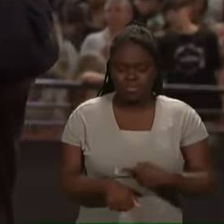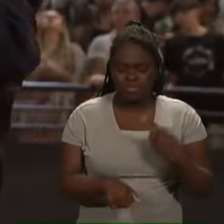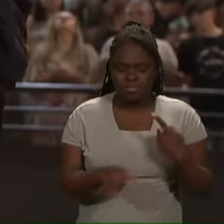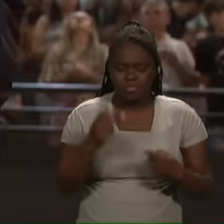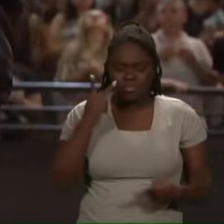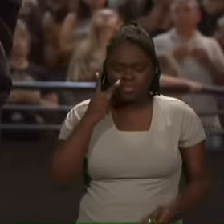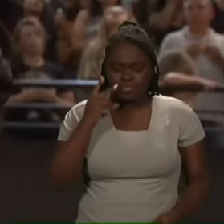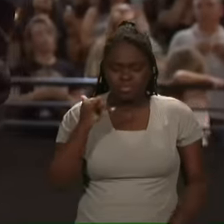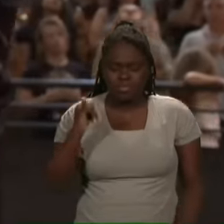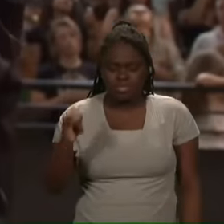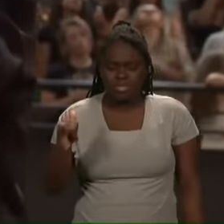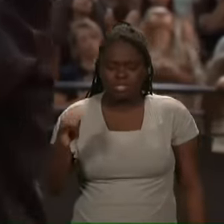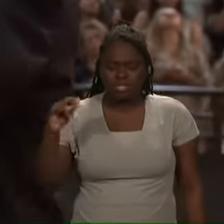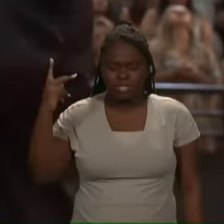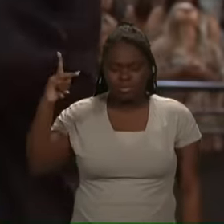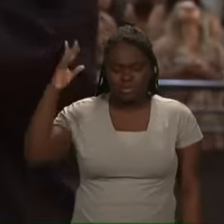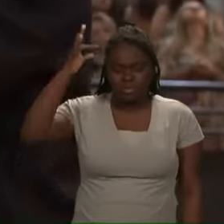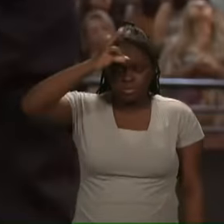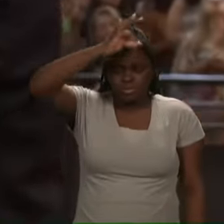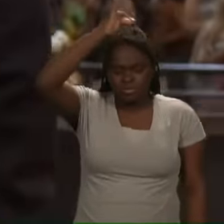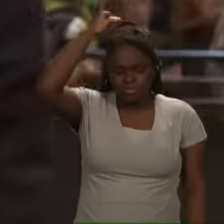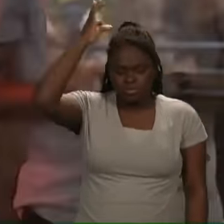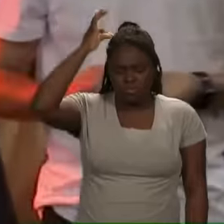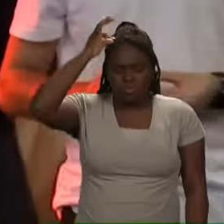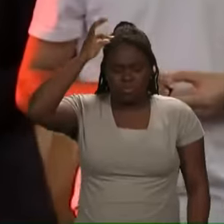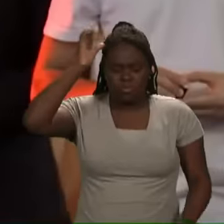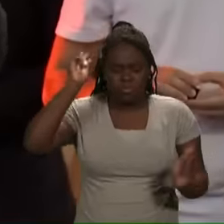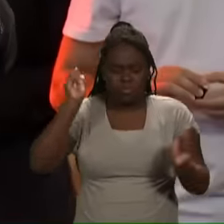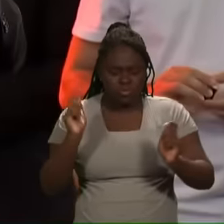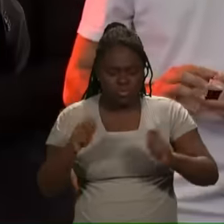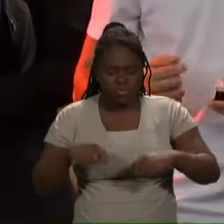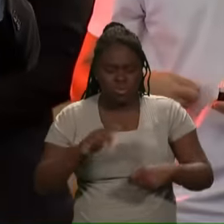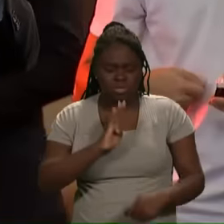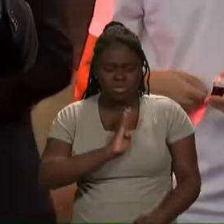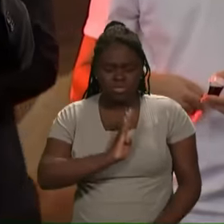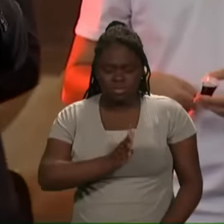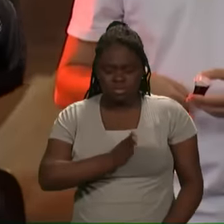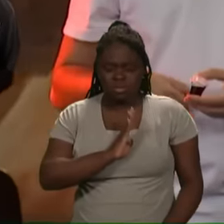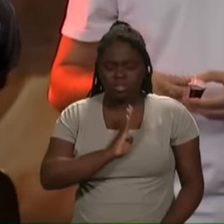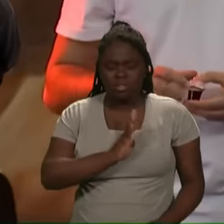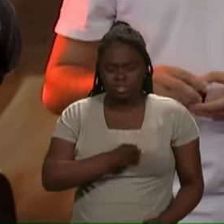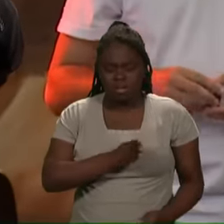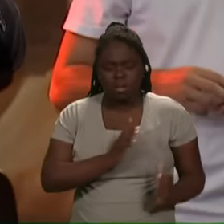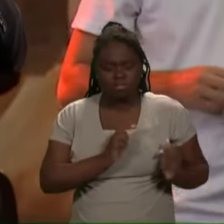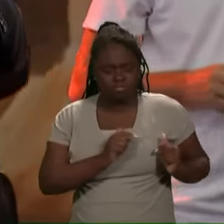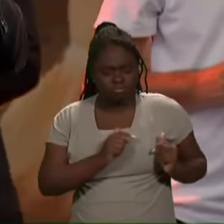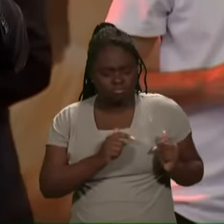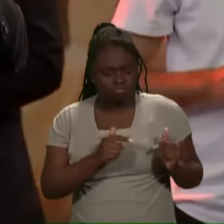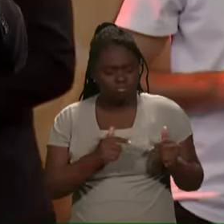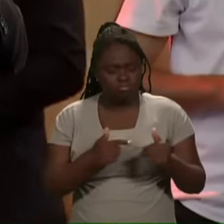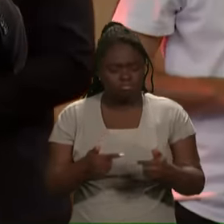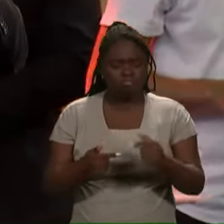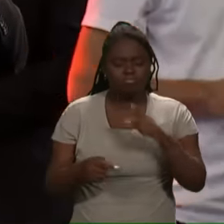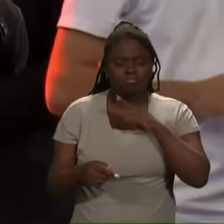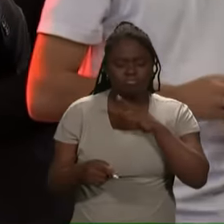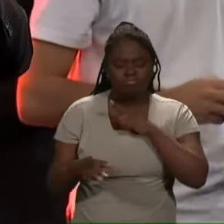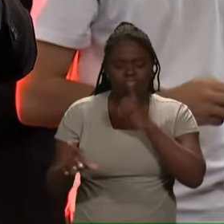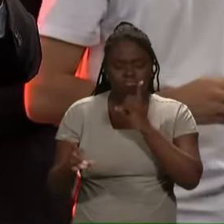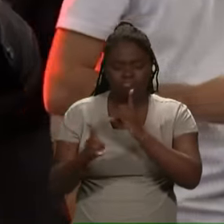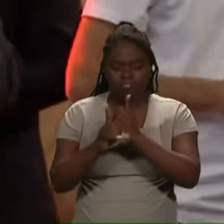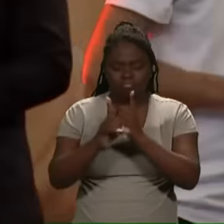teu Espírito Santo possa mover esse coração para que ele tenha esse encontro